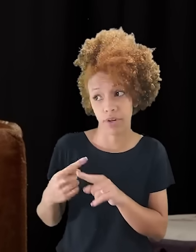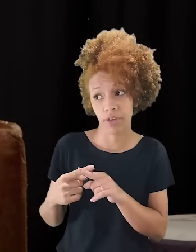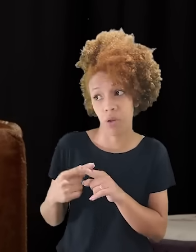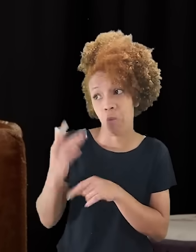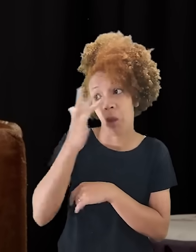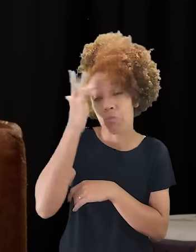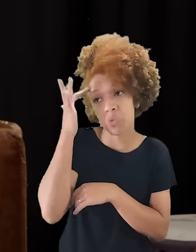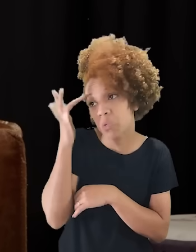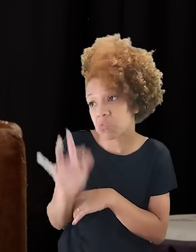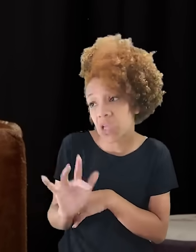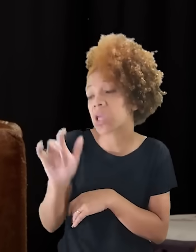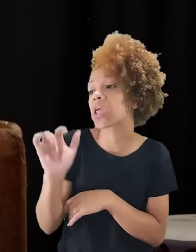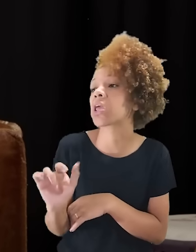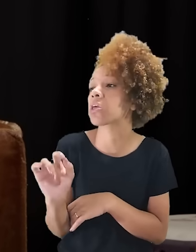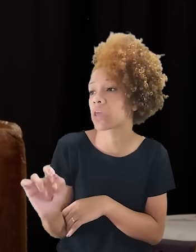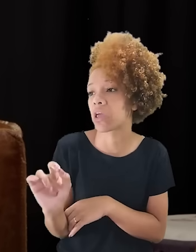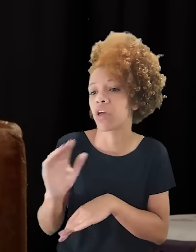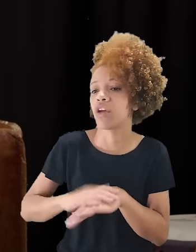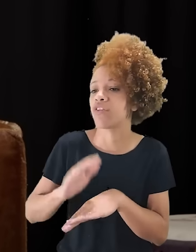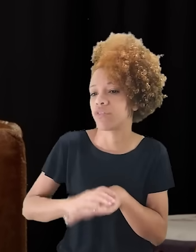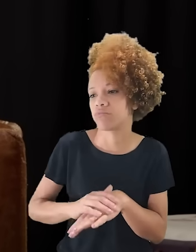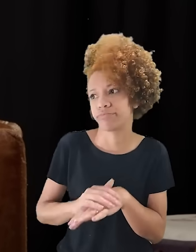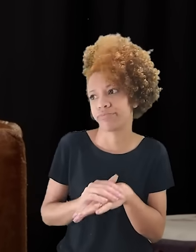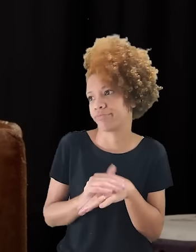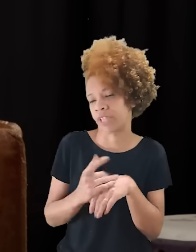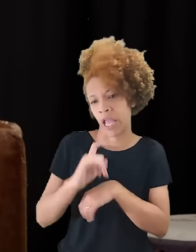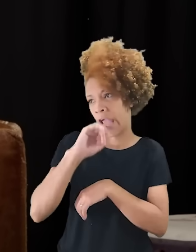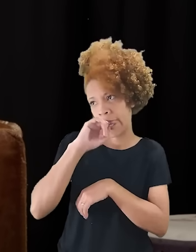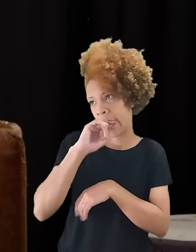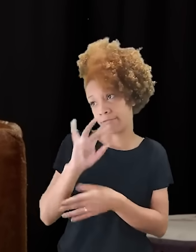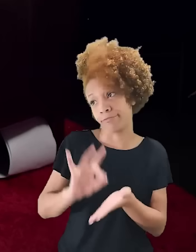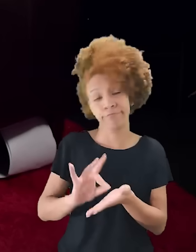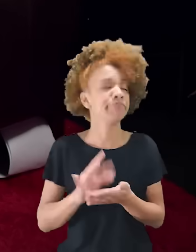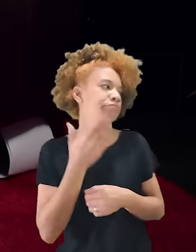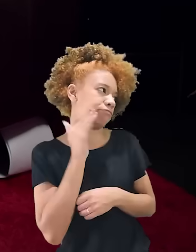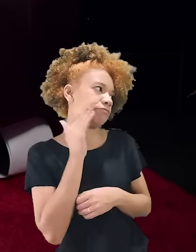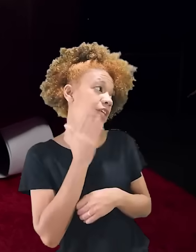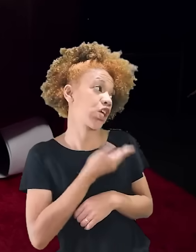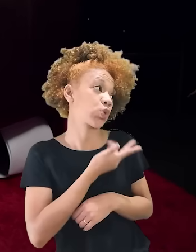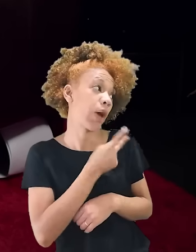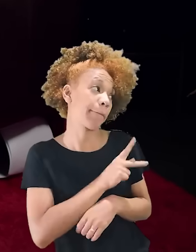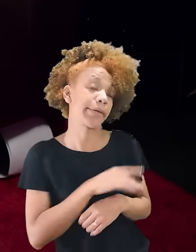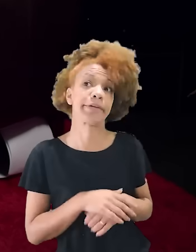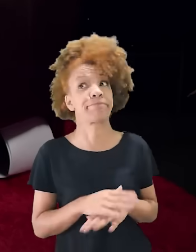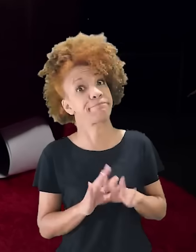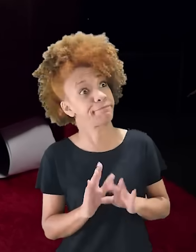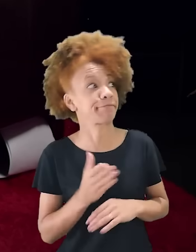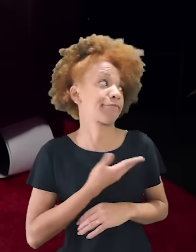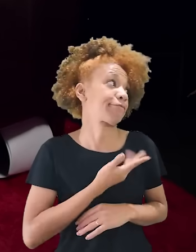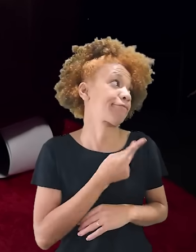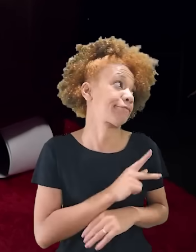essa pessoa fez tipo uma pessoa invejosa Com certeza né entendi é talvez tenha sido a sua